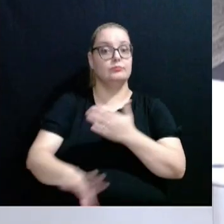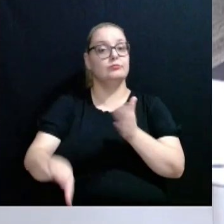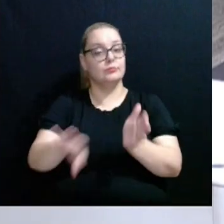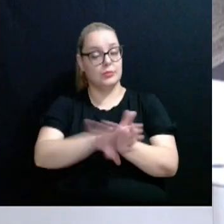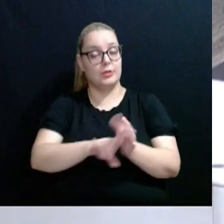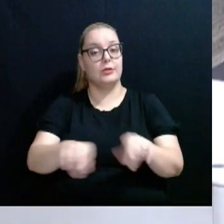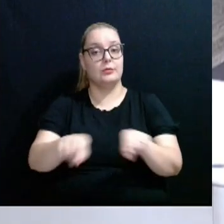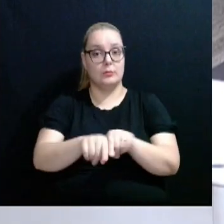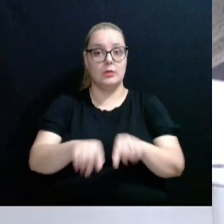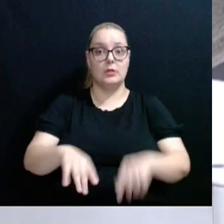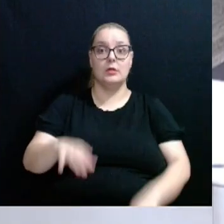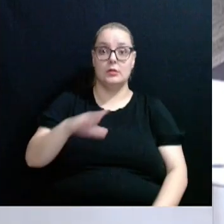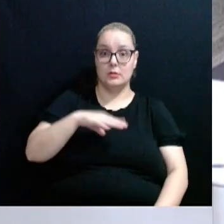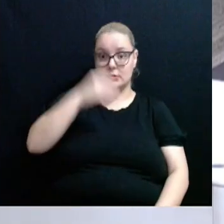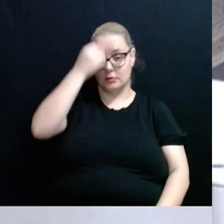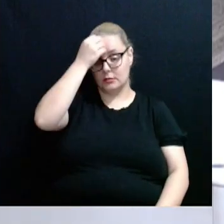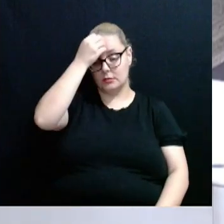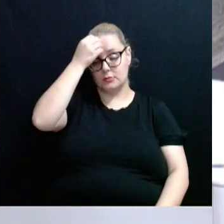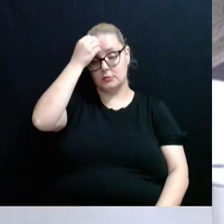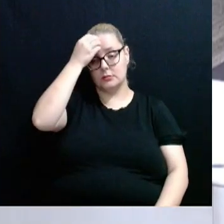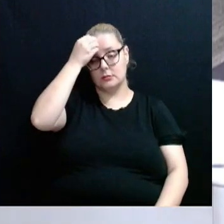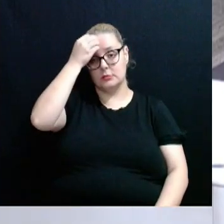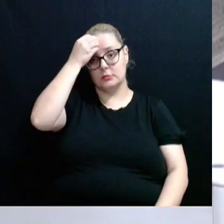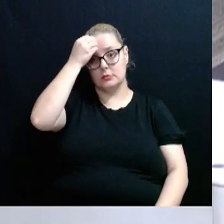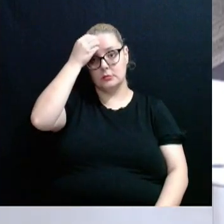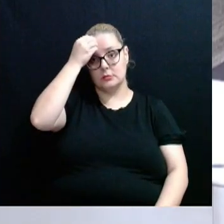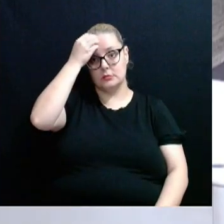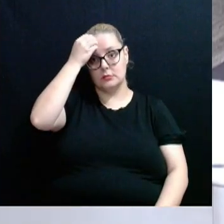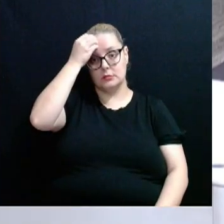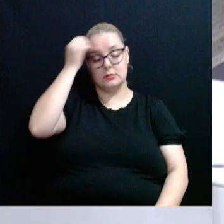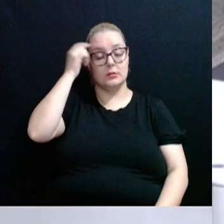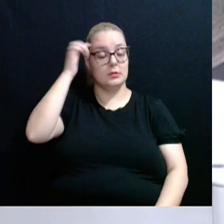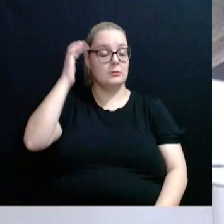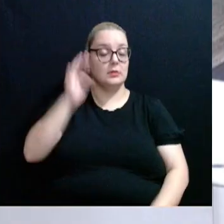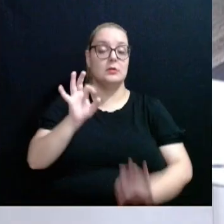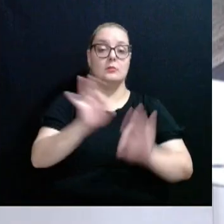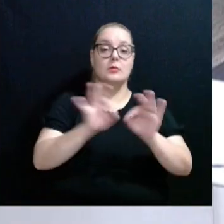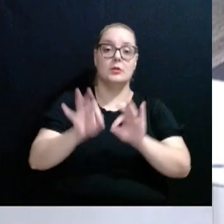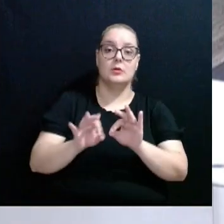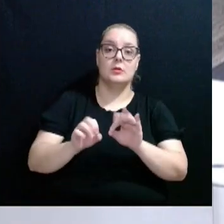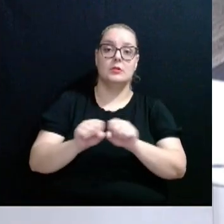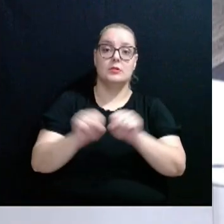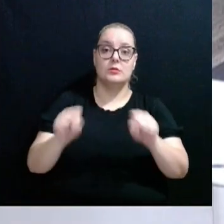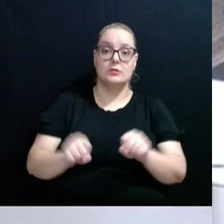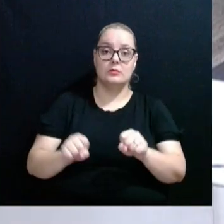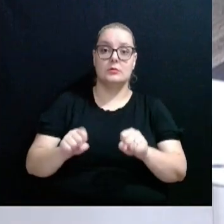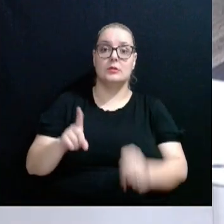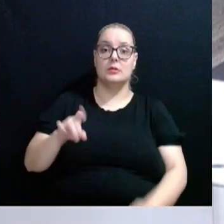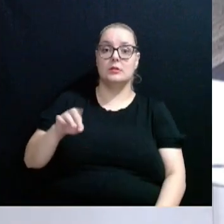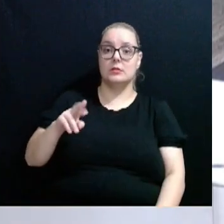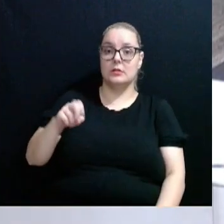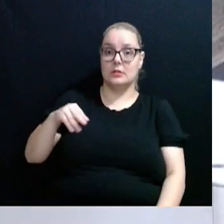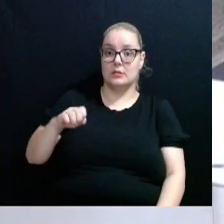têm que pensar num projetos e sistemas para que a drenagem